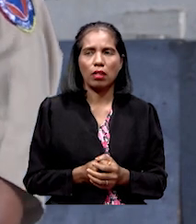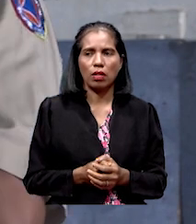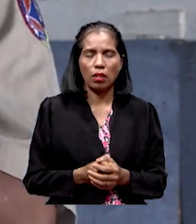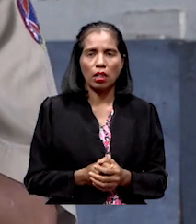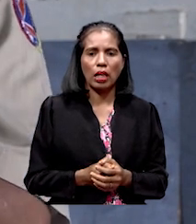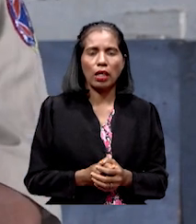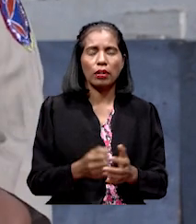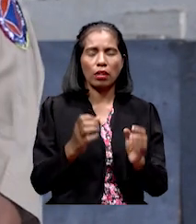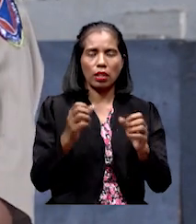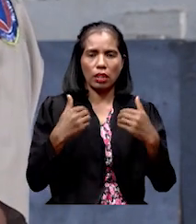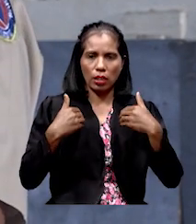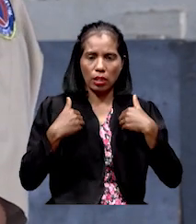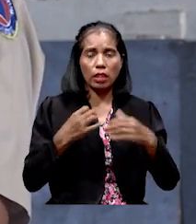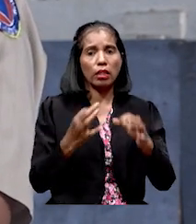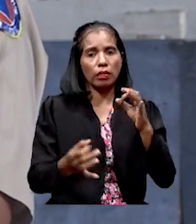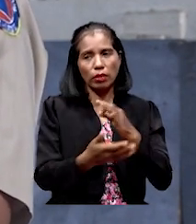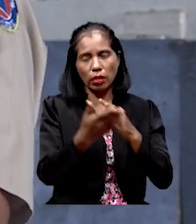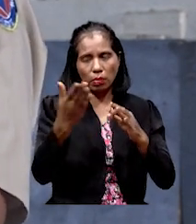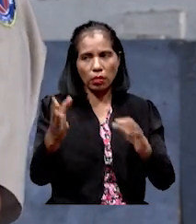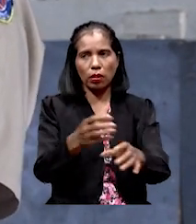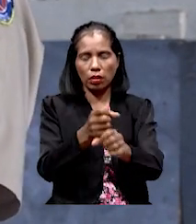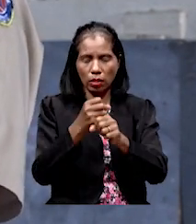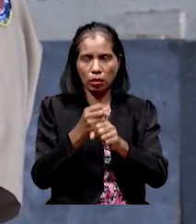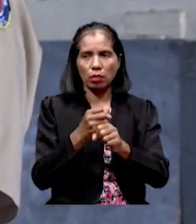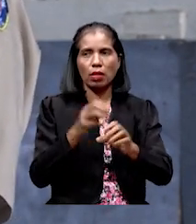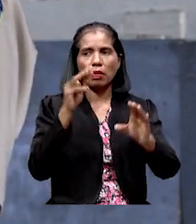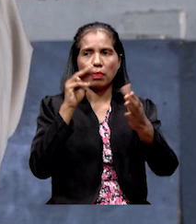lugar, cara que está a voltar, se você precisa, você precisa, cara,